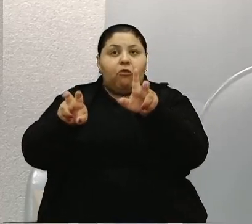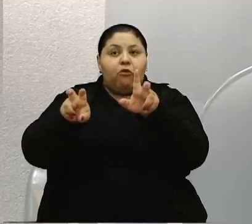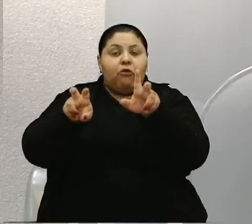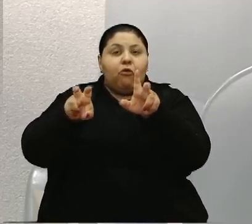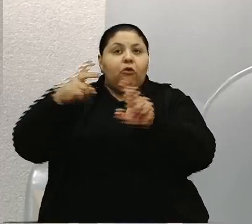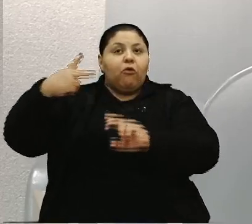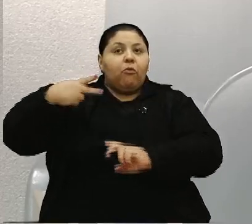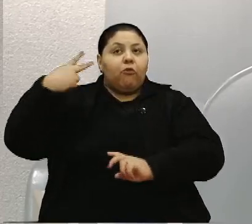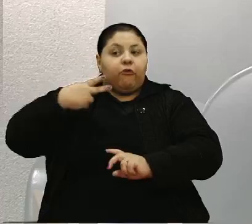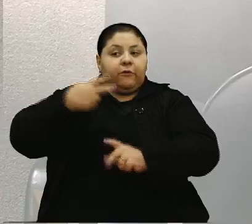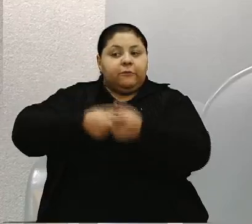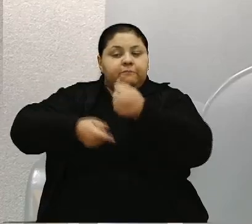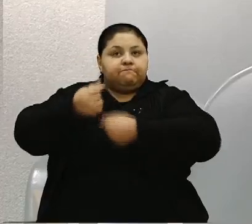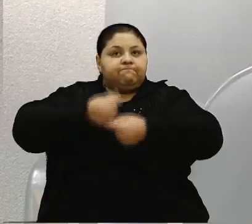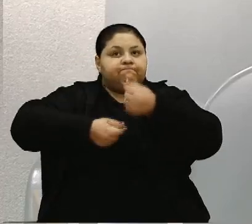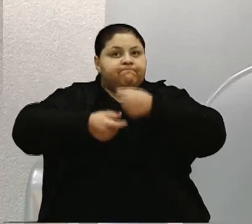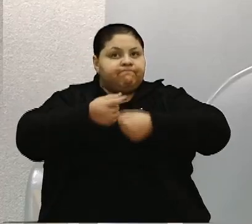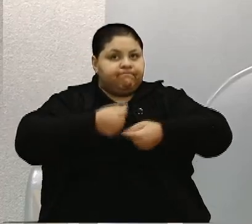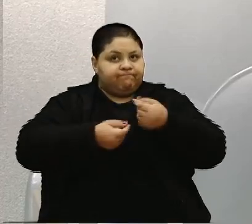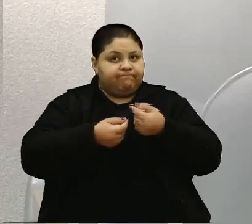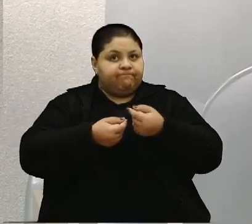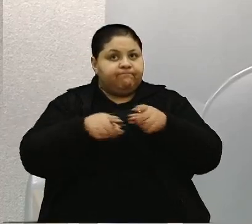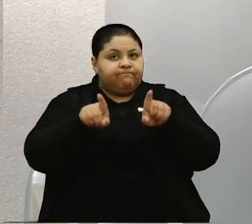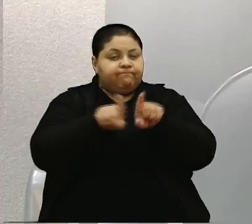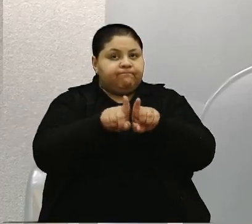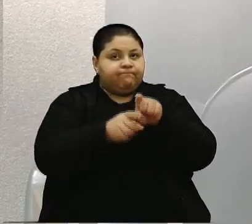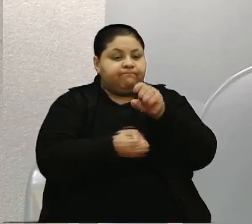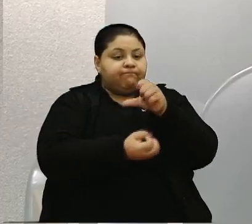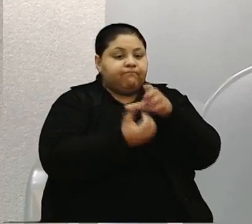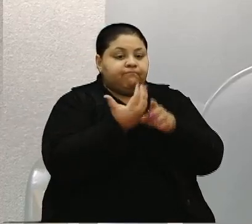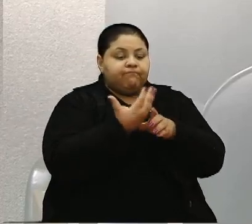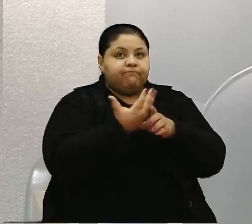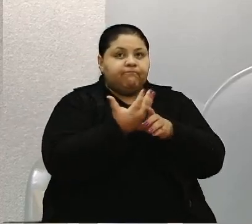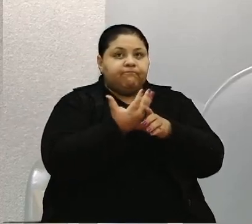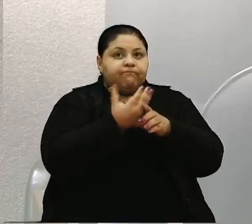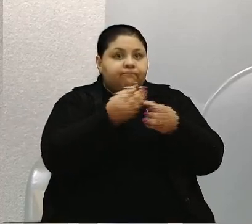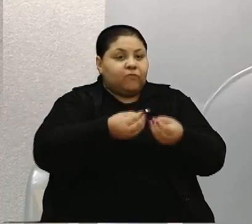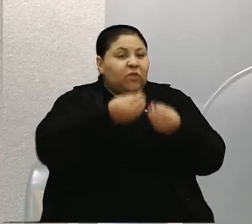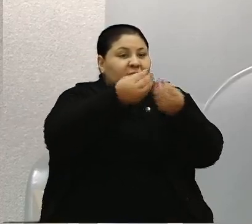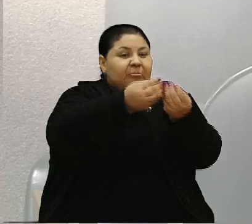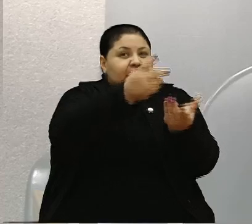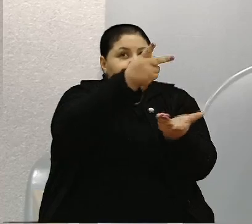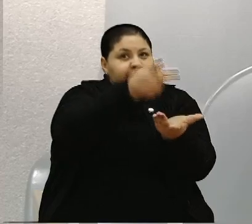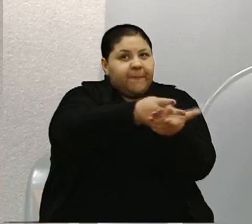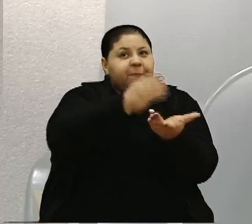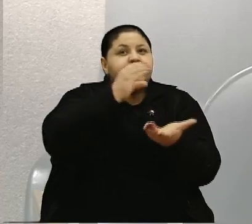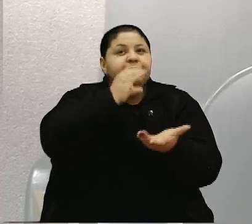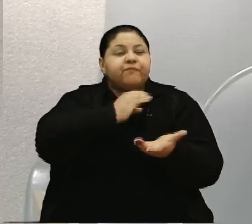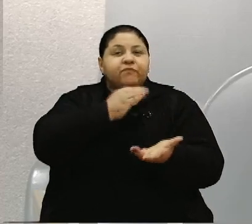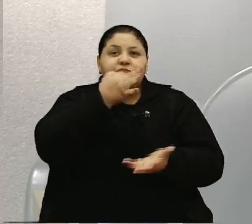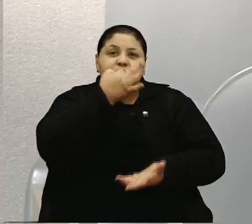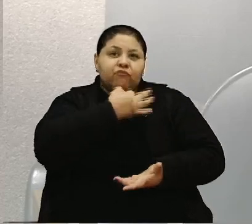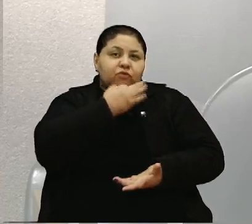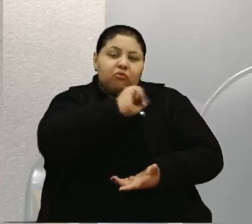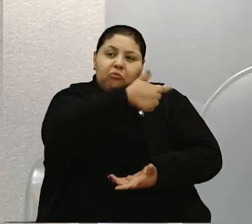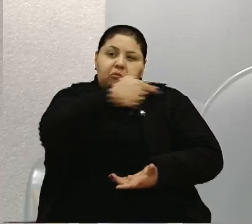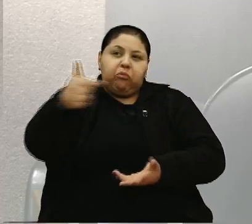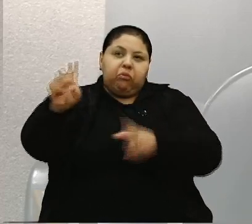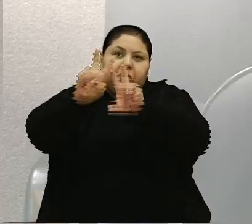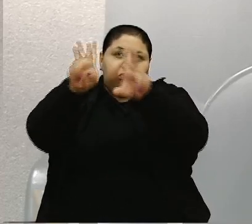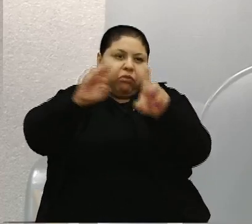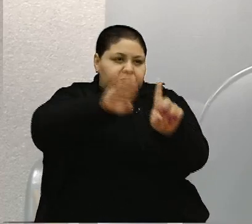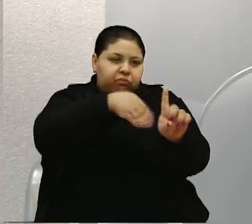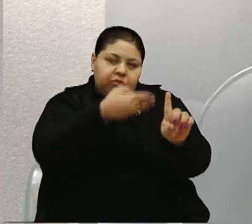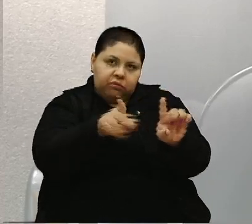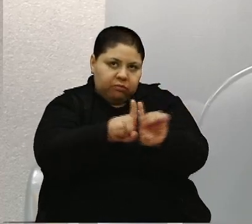político-administrativo, de efeitos externos, constituindo-se como tal a concessão de títulos honoríficos ou outras